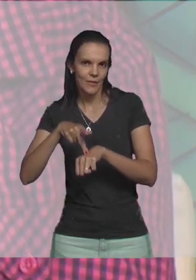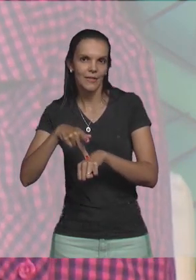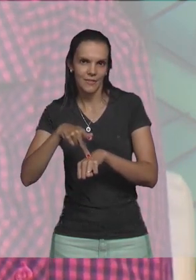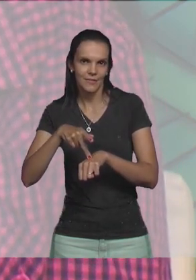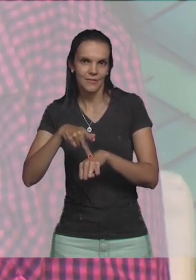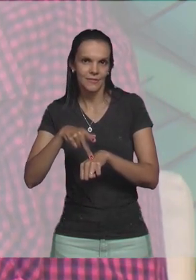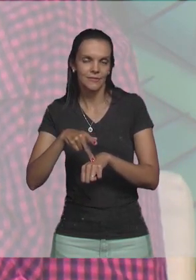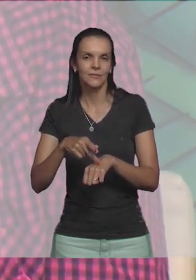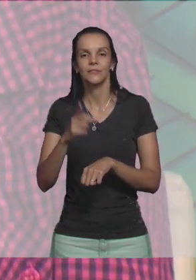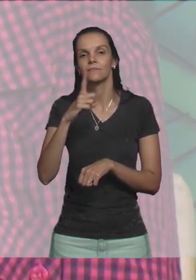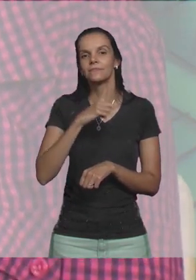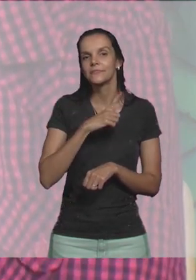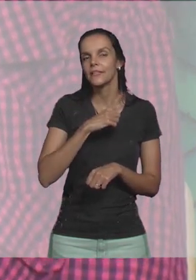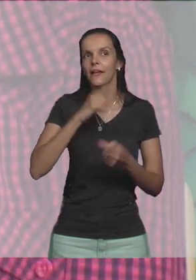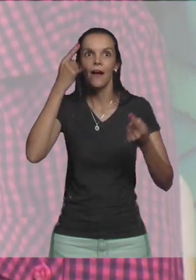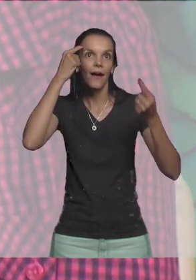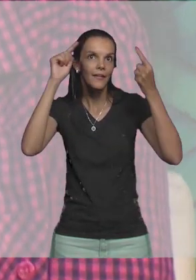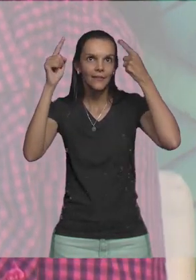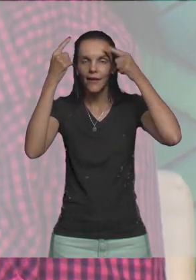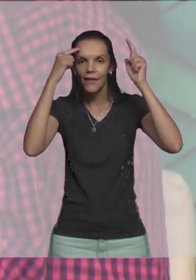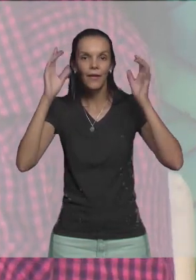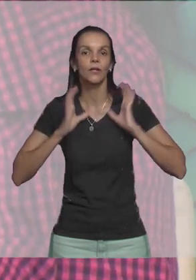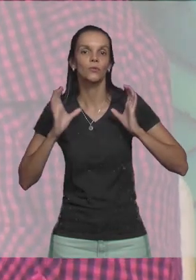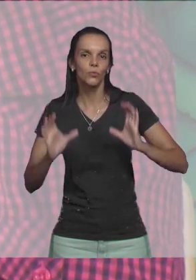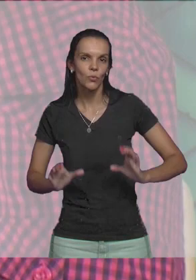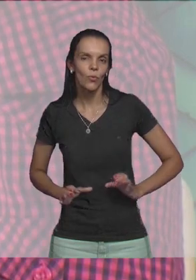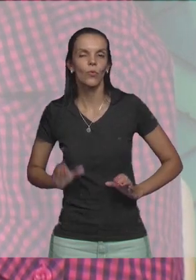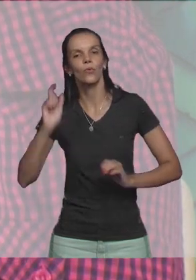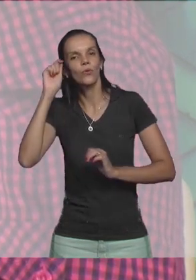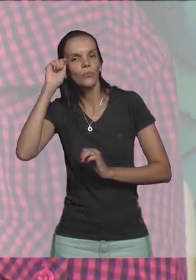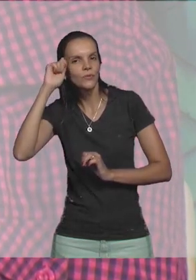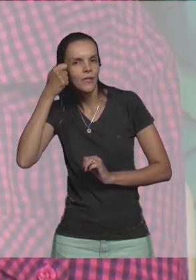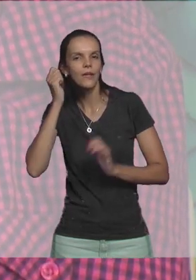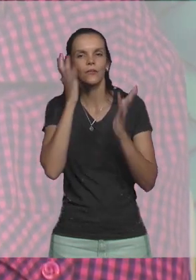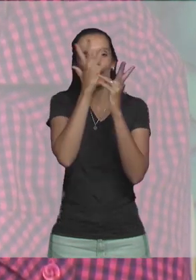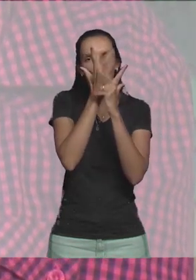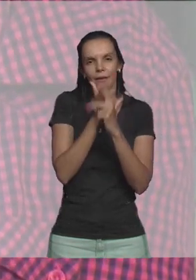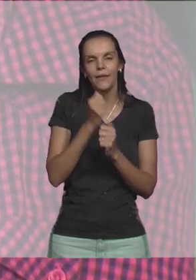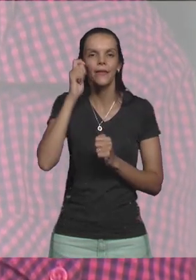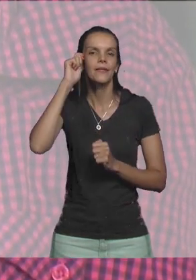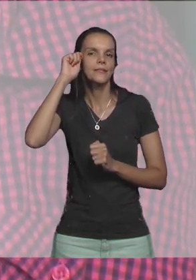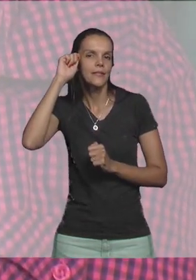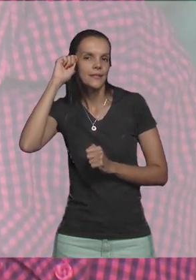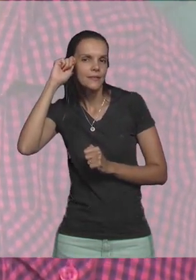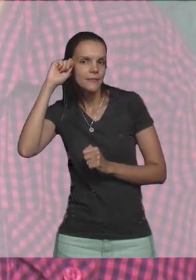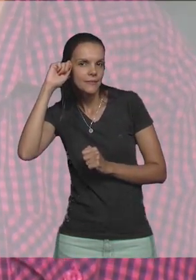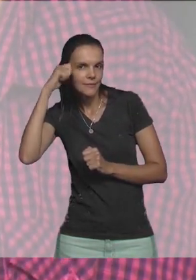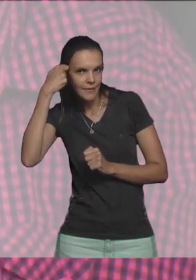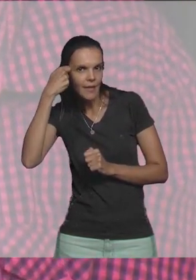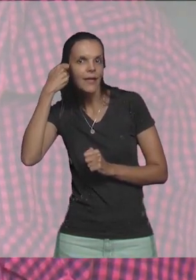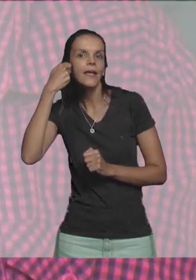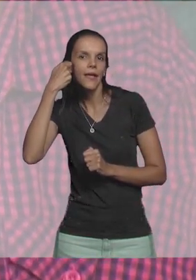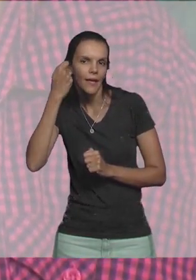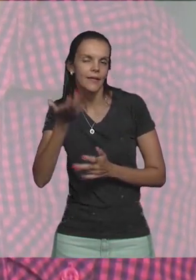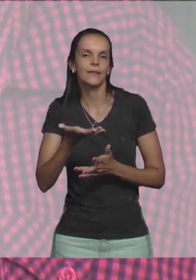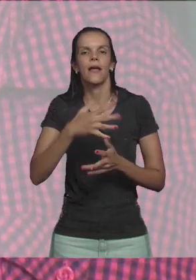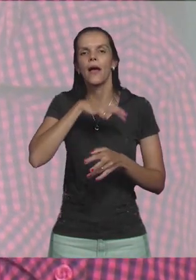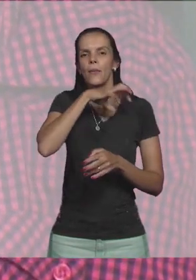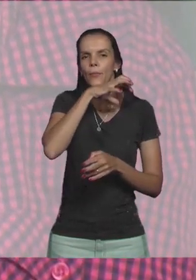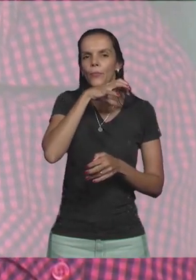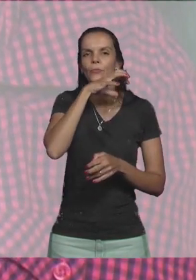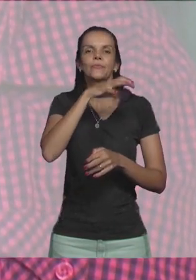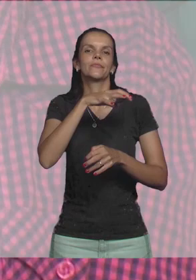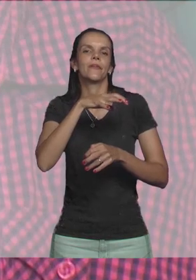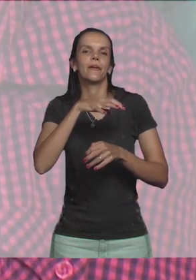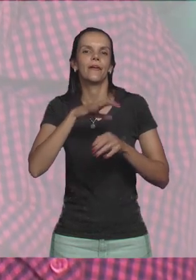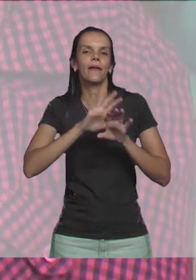um fetiche com essa ideia do corpo negro, sabe? Da beleza negra, do quadril que é grande, da bunda que é